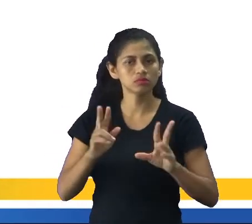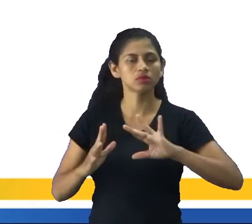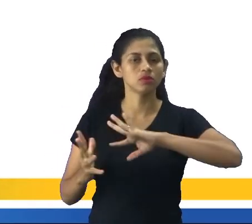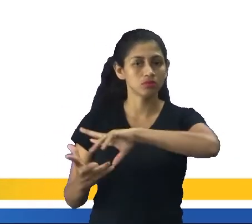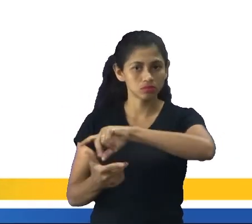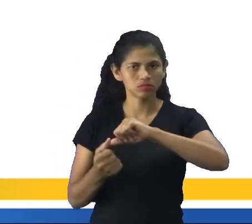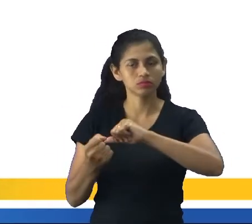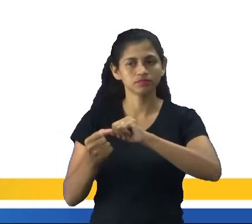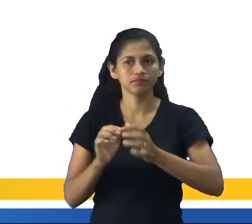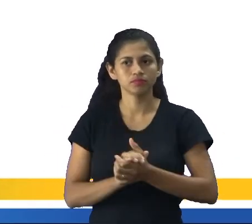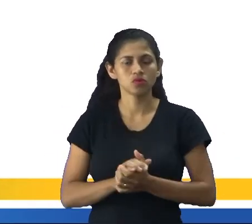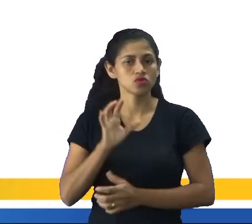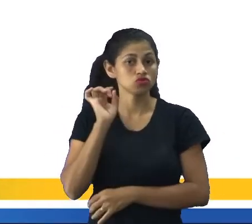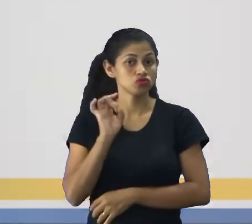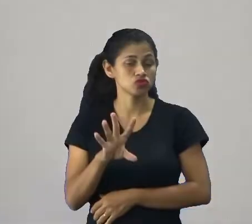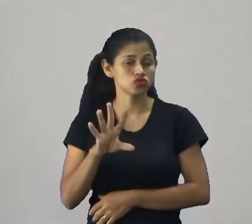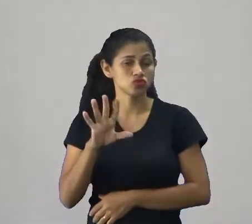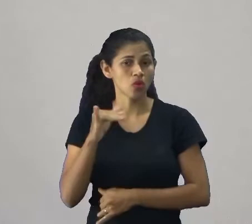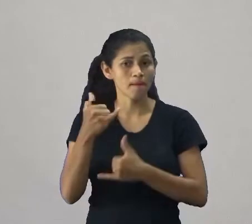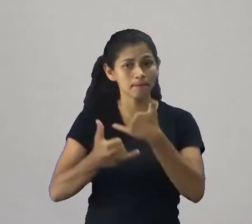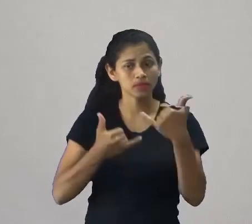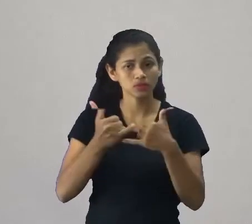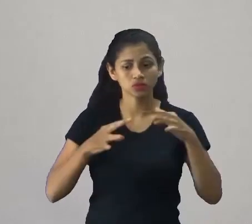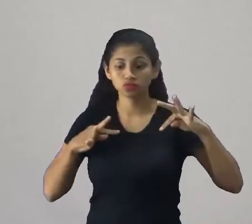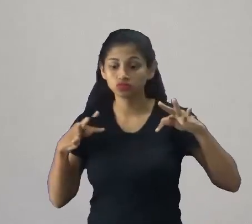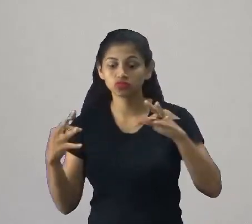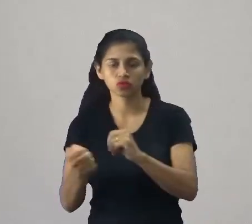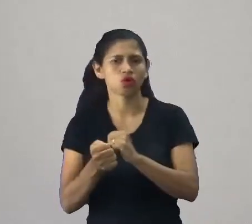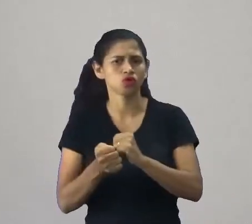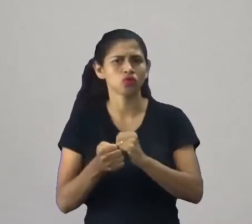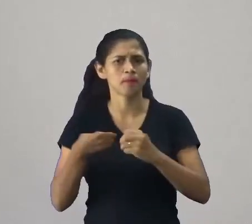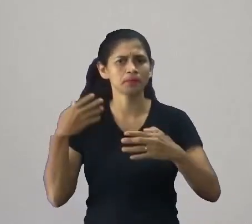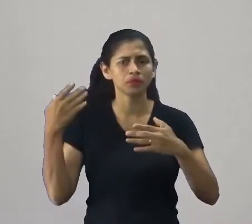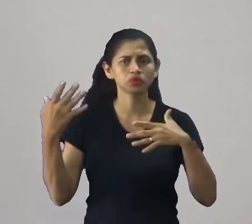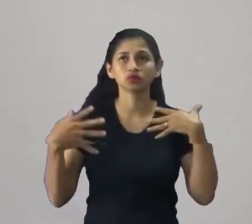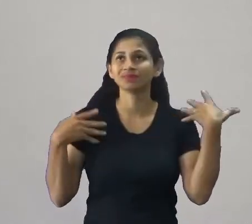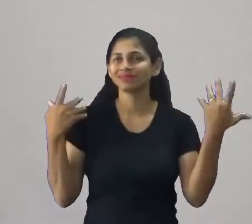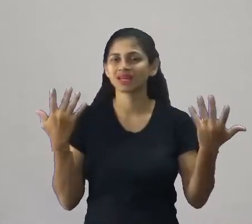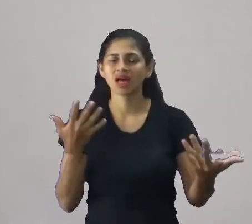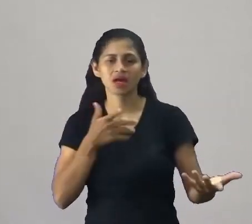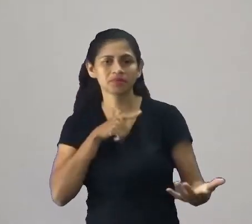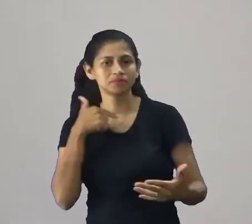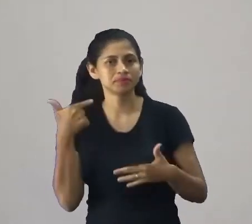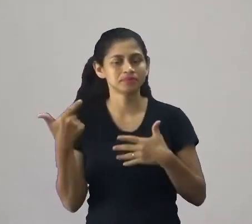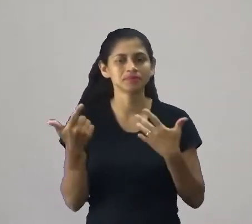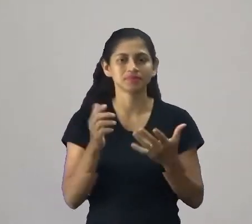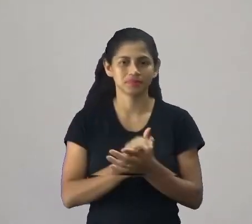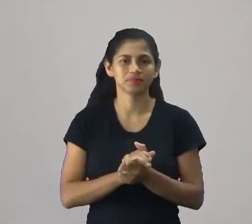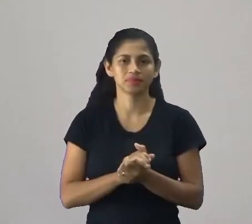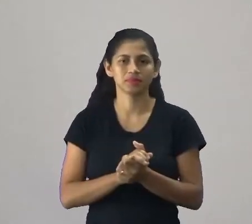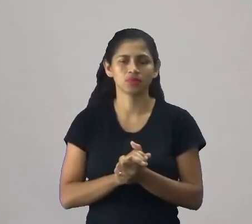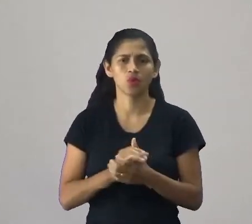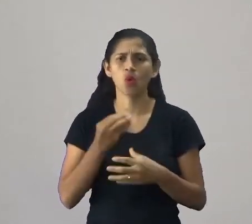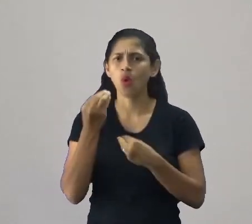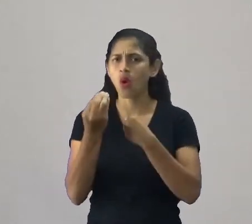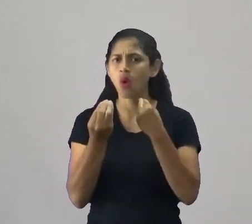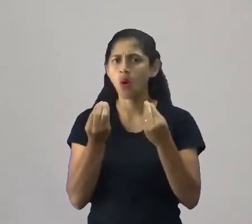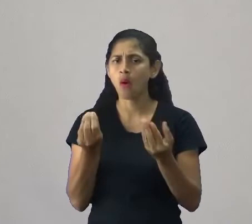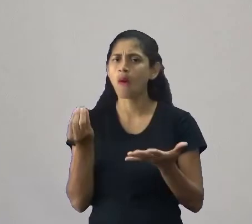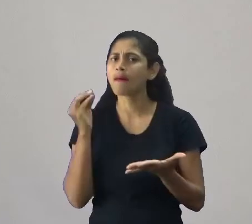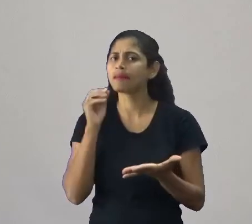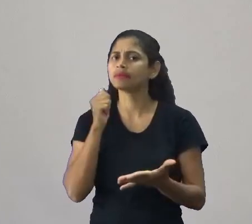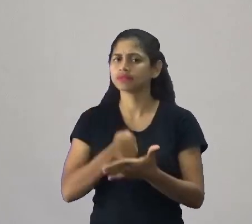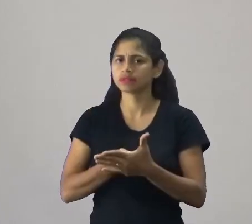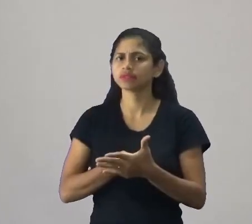é: só é brincadeira quando todos estão se divertindo. Então é importante entender que, tipo, como é que isso aqui pode cair no Enem? Uma questão